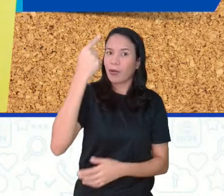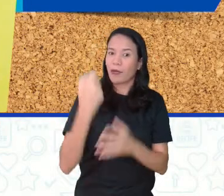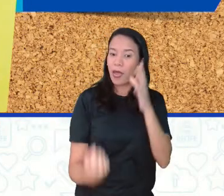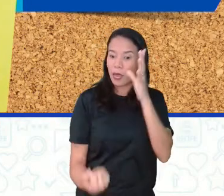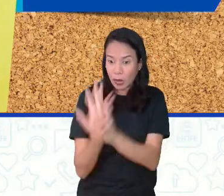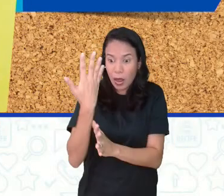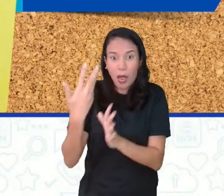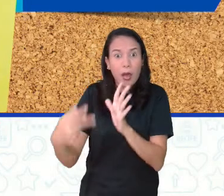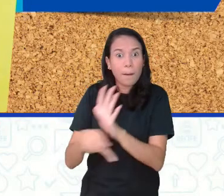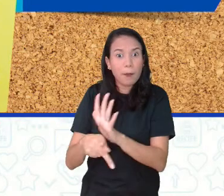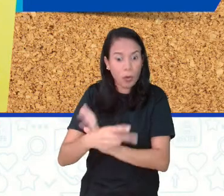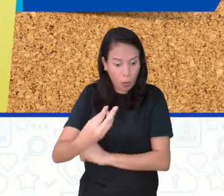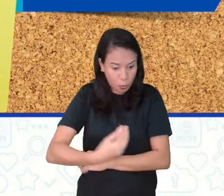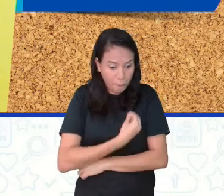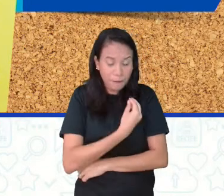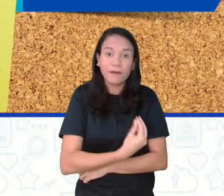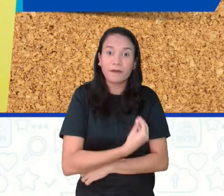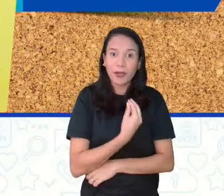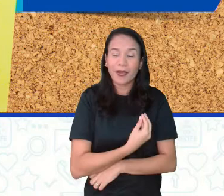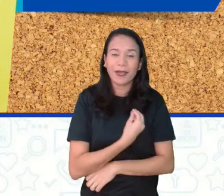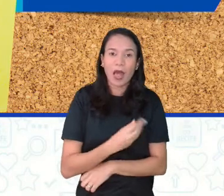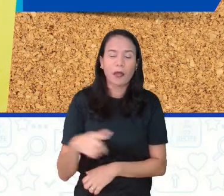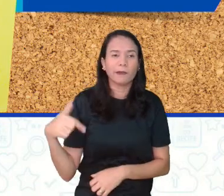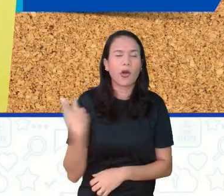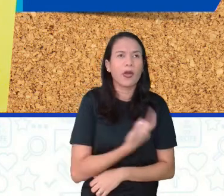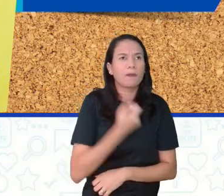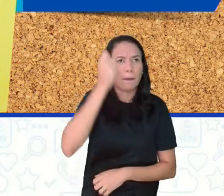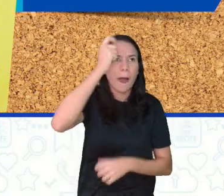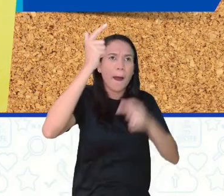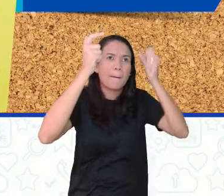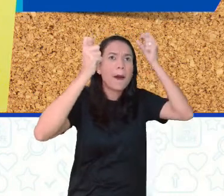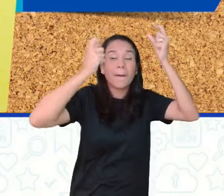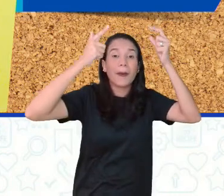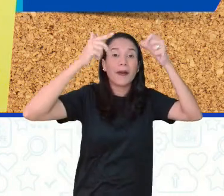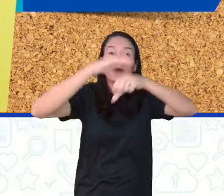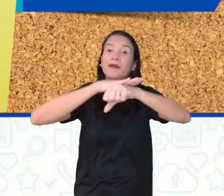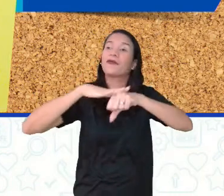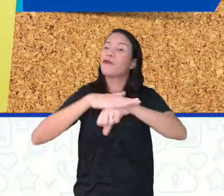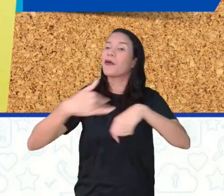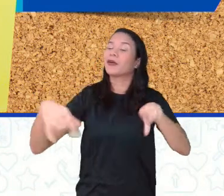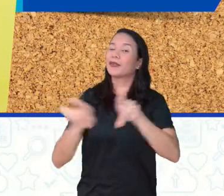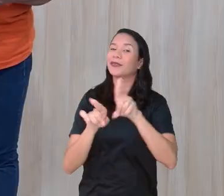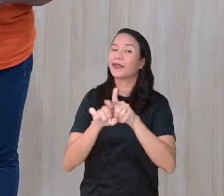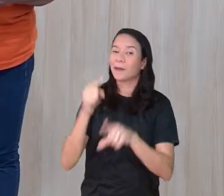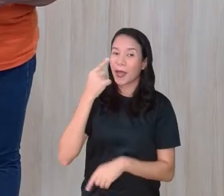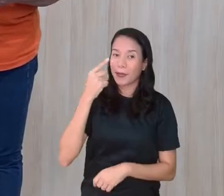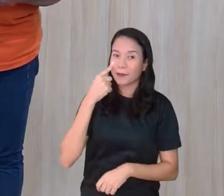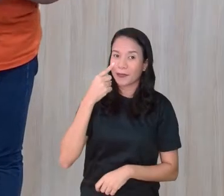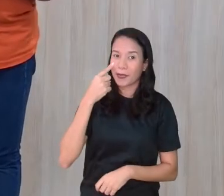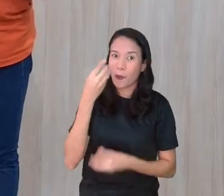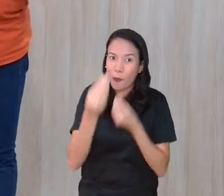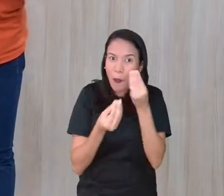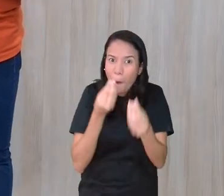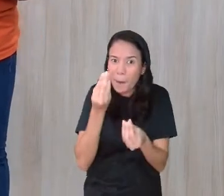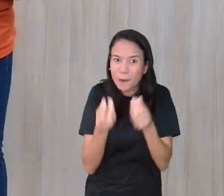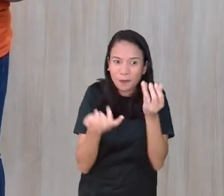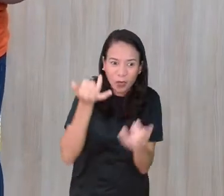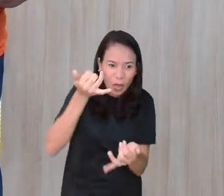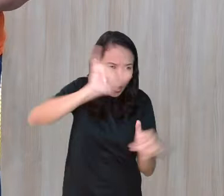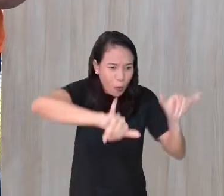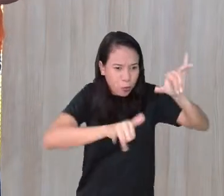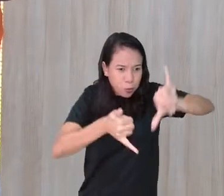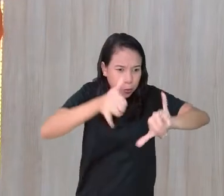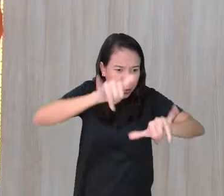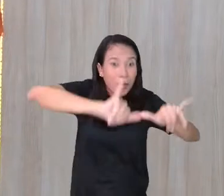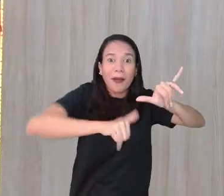vivos, conversamos, levantamos hipóteses e também nós vimos algumas experiências